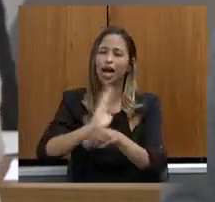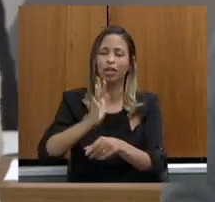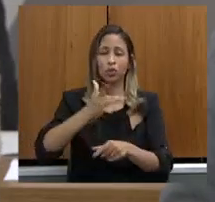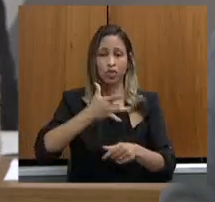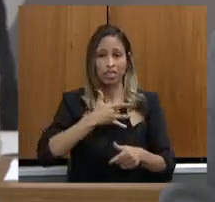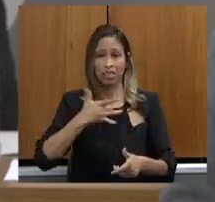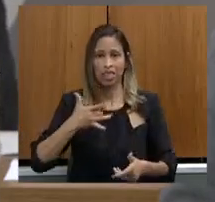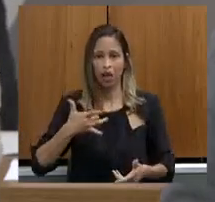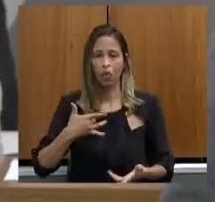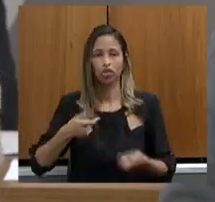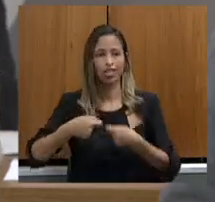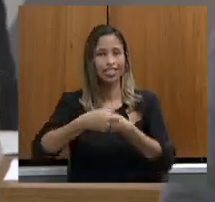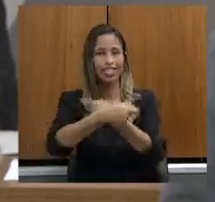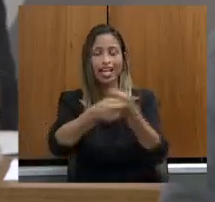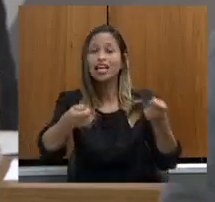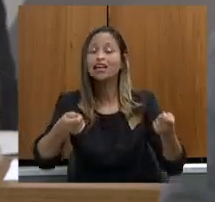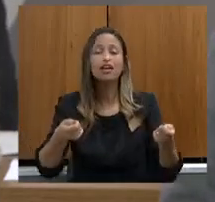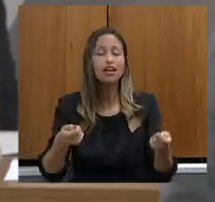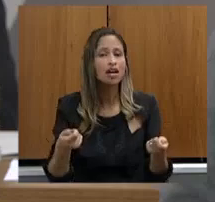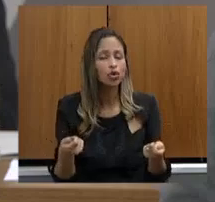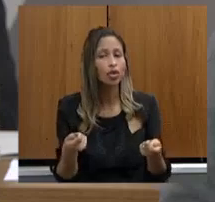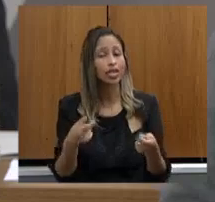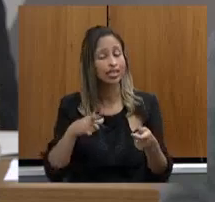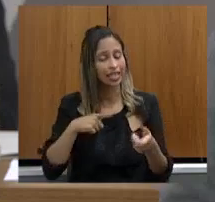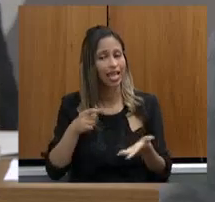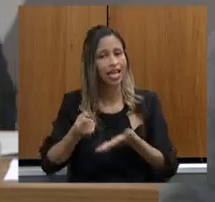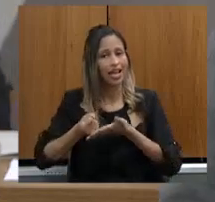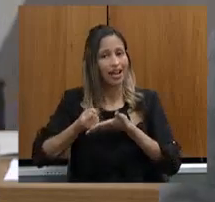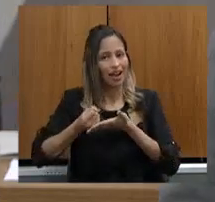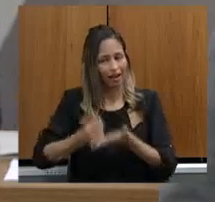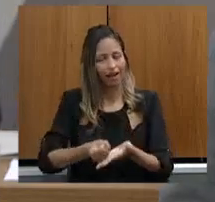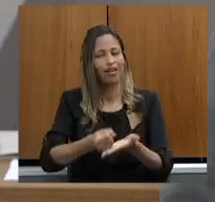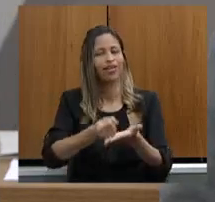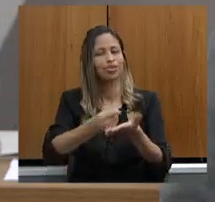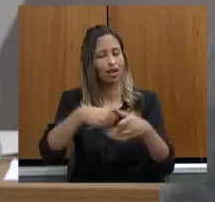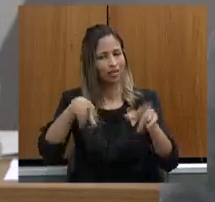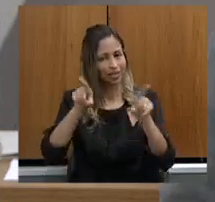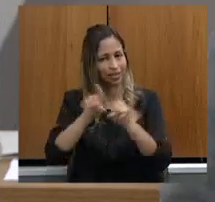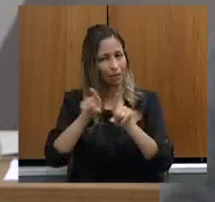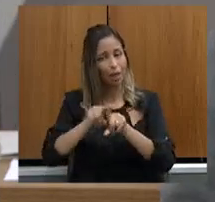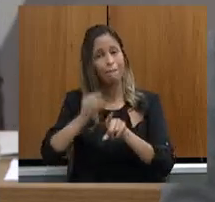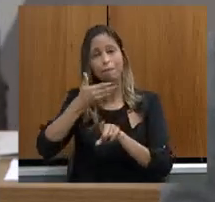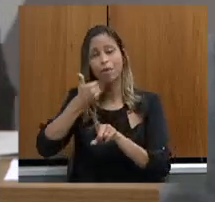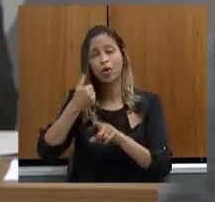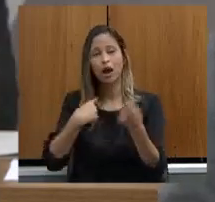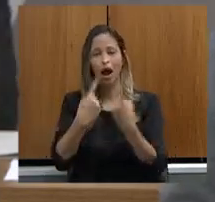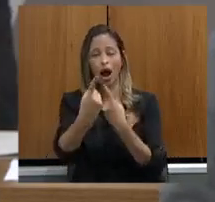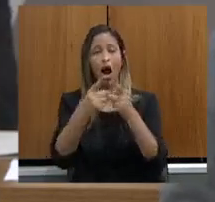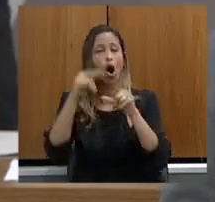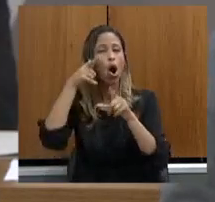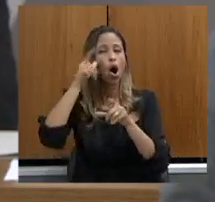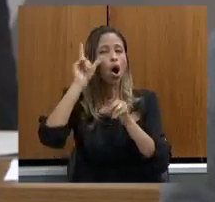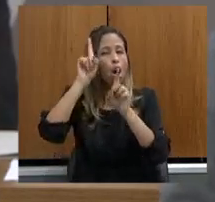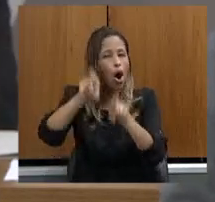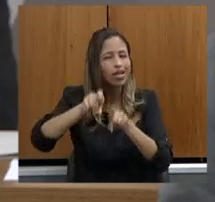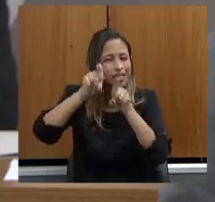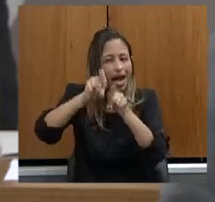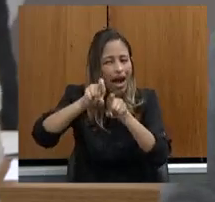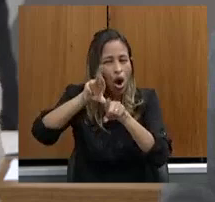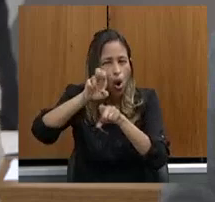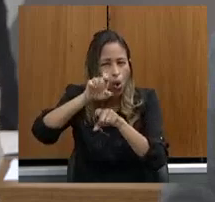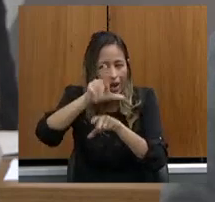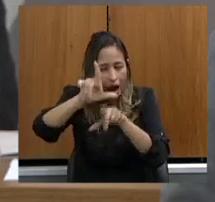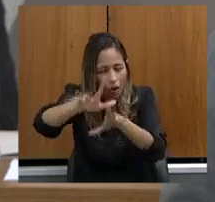à saúde entregando máquinas que tem colaborado é muito também para melhoria das estradas rurais e para gestão dos Municípios